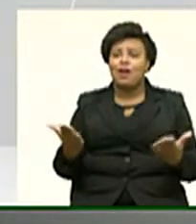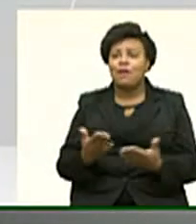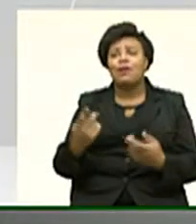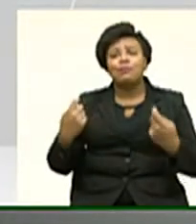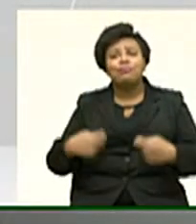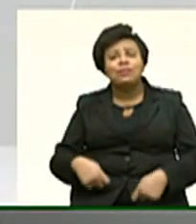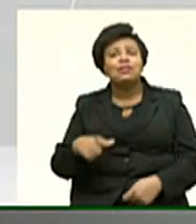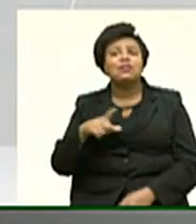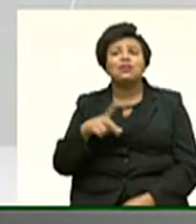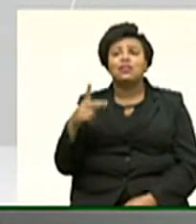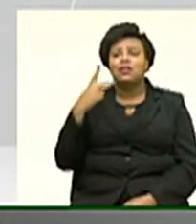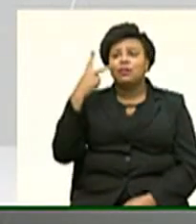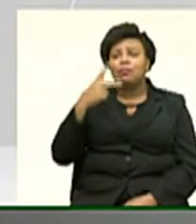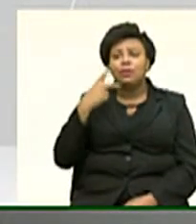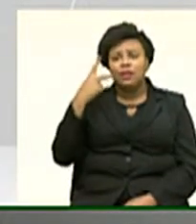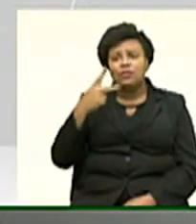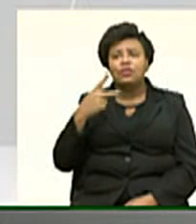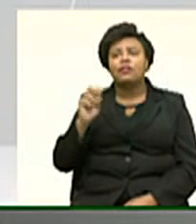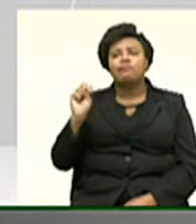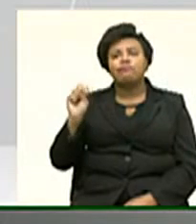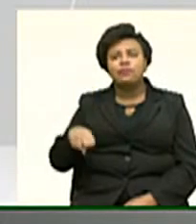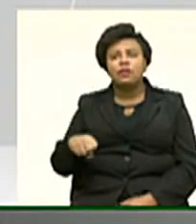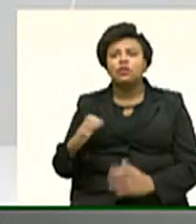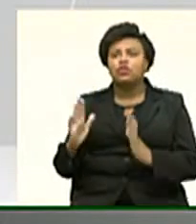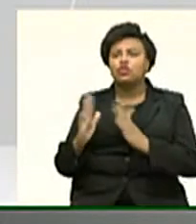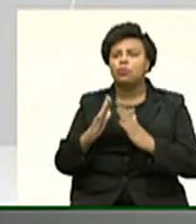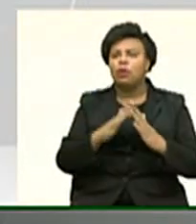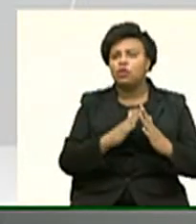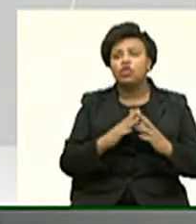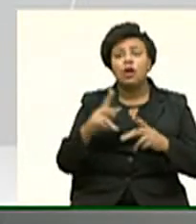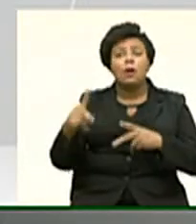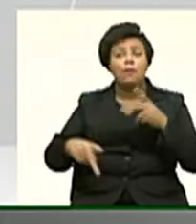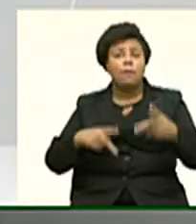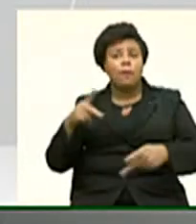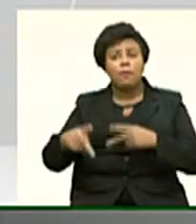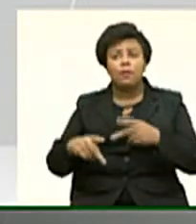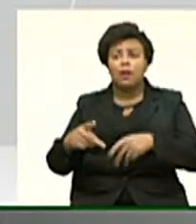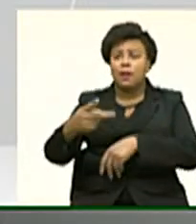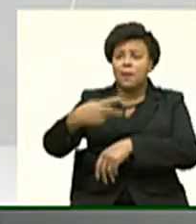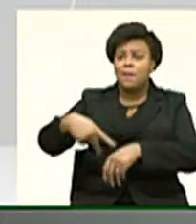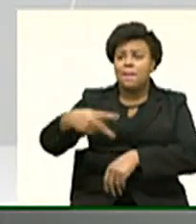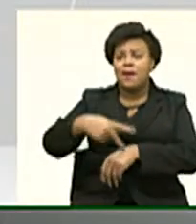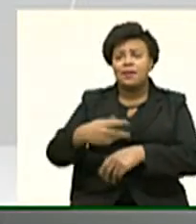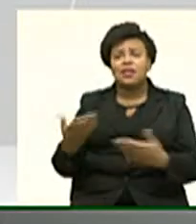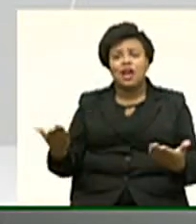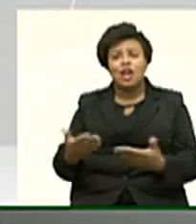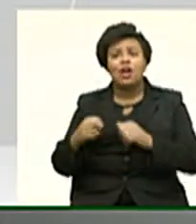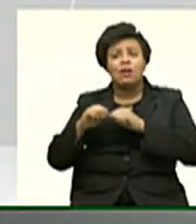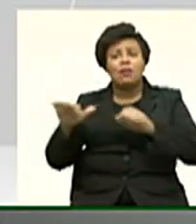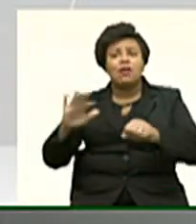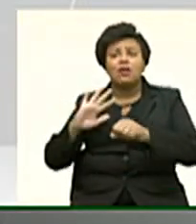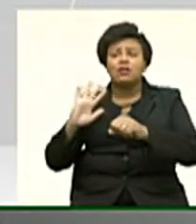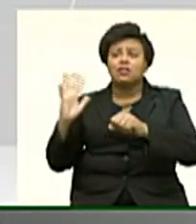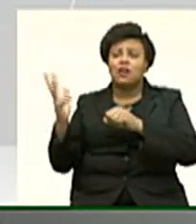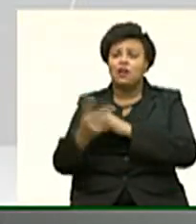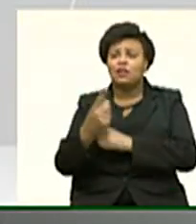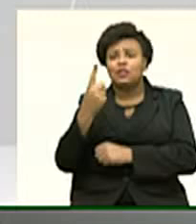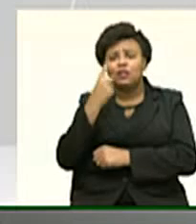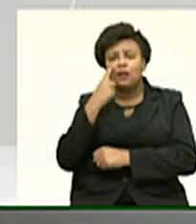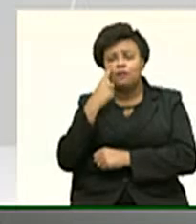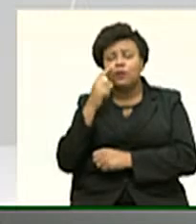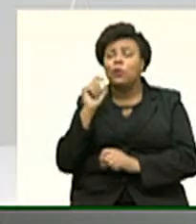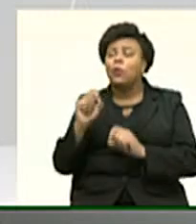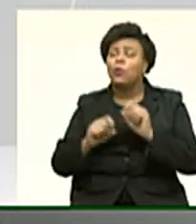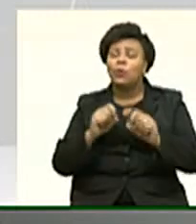que ter política, sim, federal, de moradia popular. Esse país, com essa pandemia, está vendo que é as